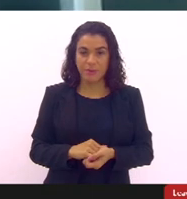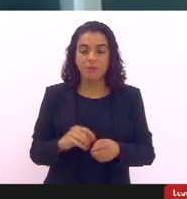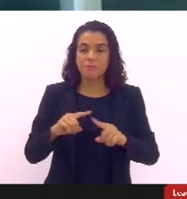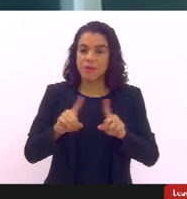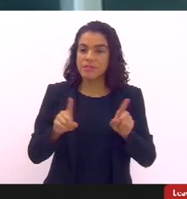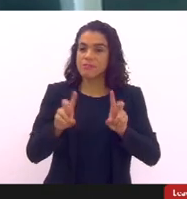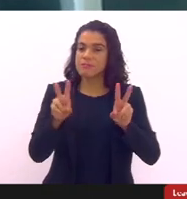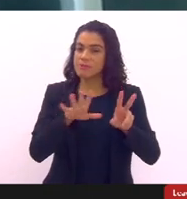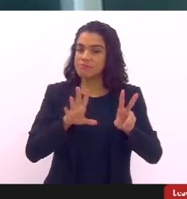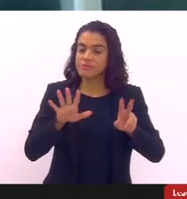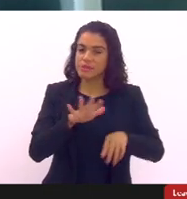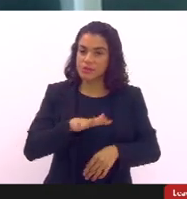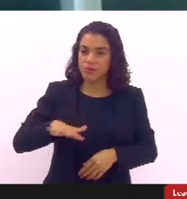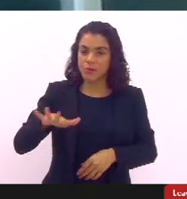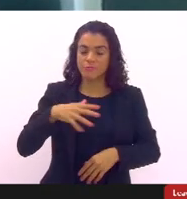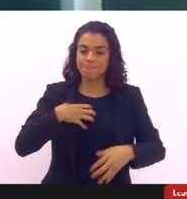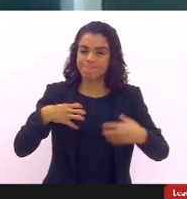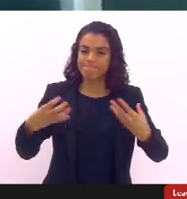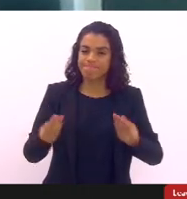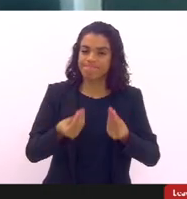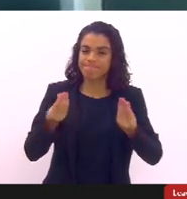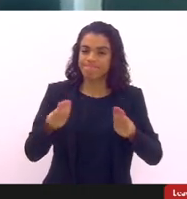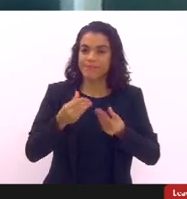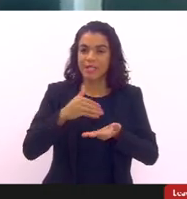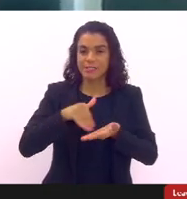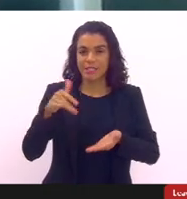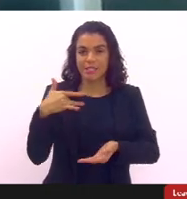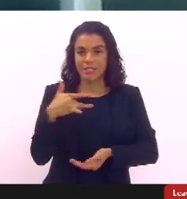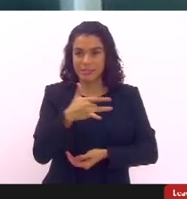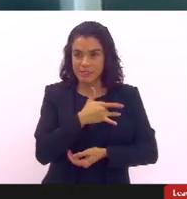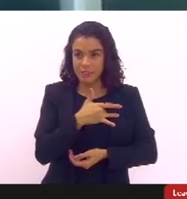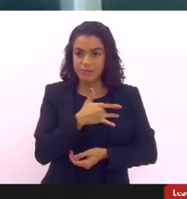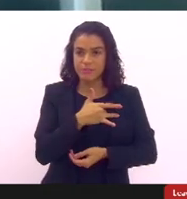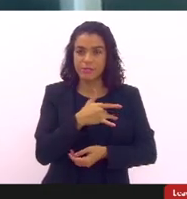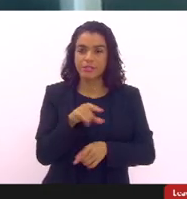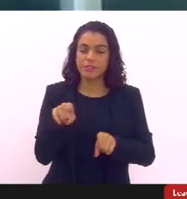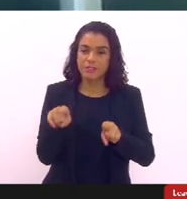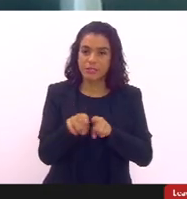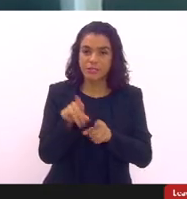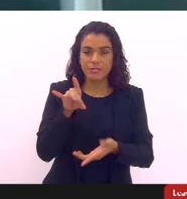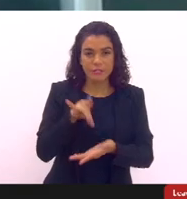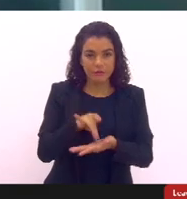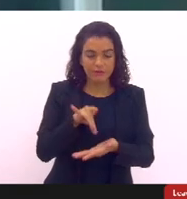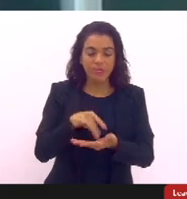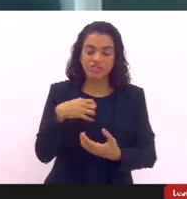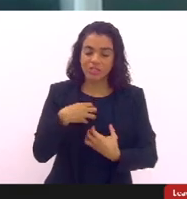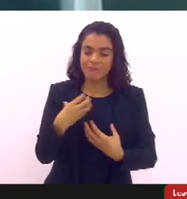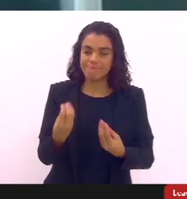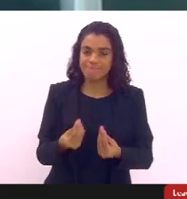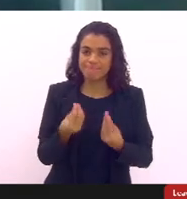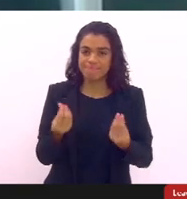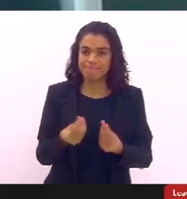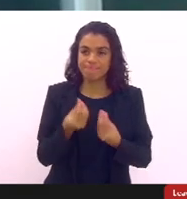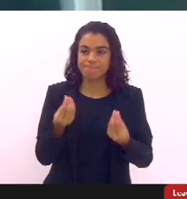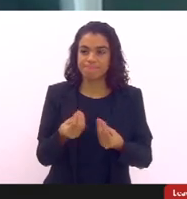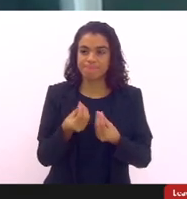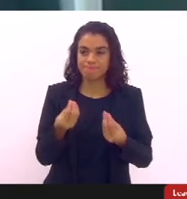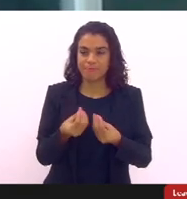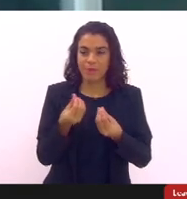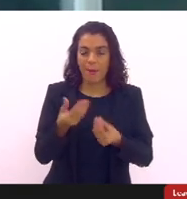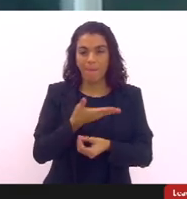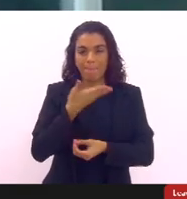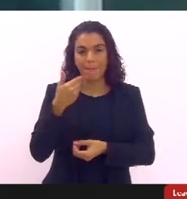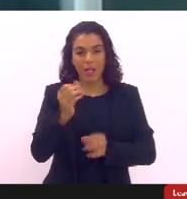uma questão que está sensibilizando muito a Secretaria de Saúde e que realmente a gente está muito sensível, né, a essa